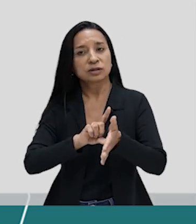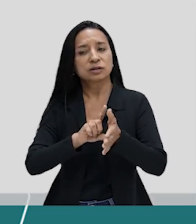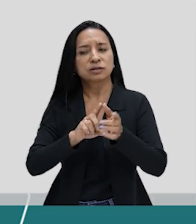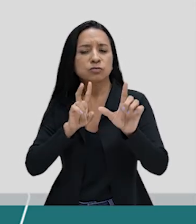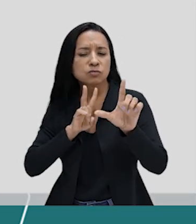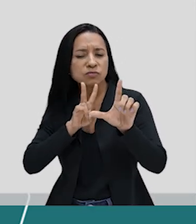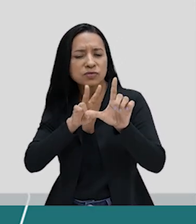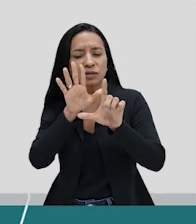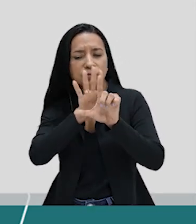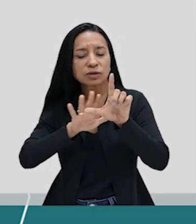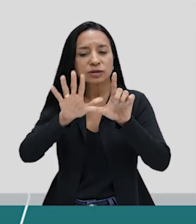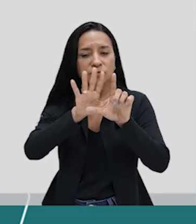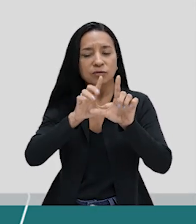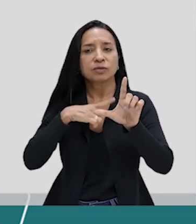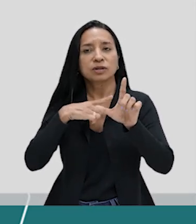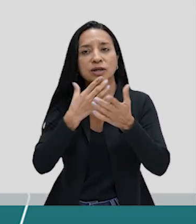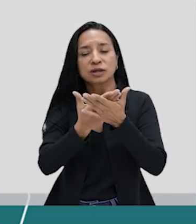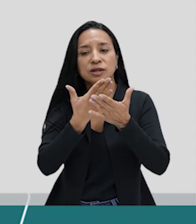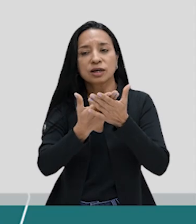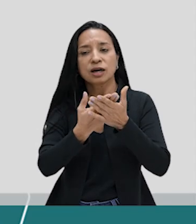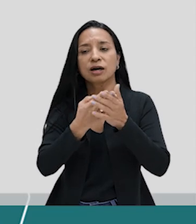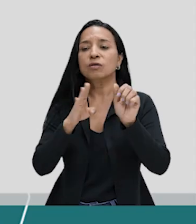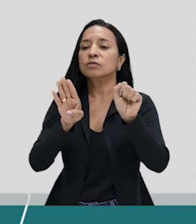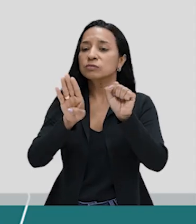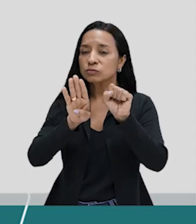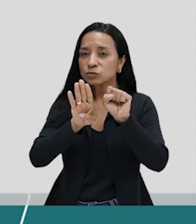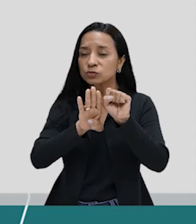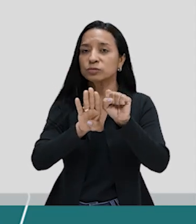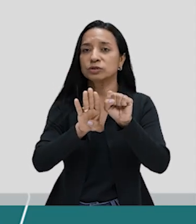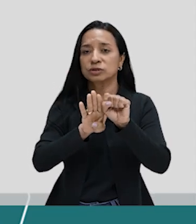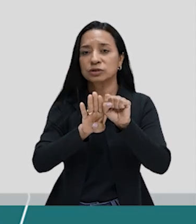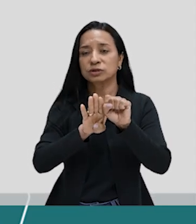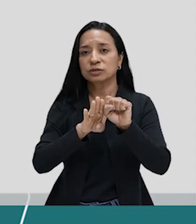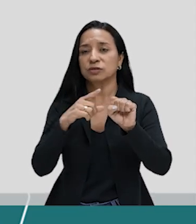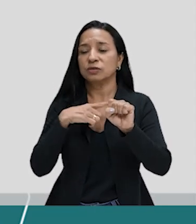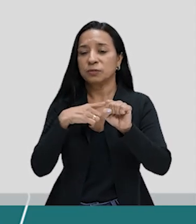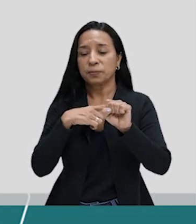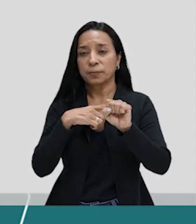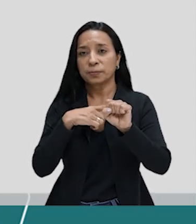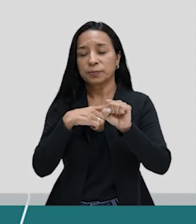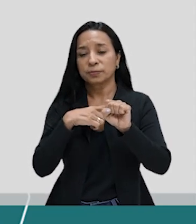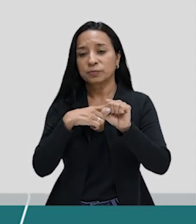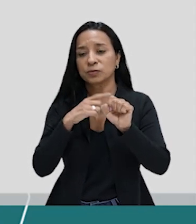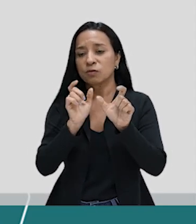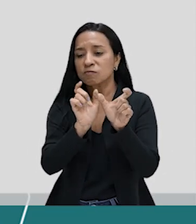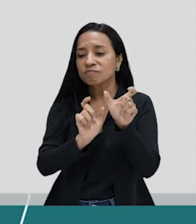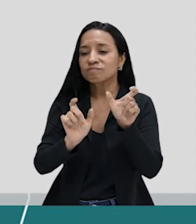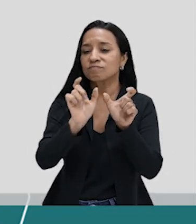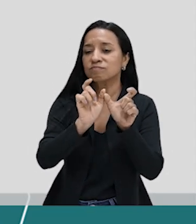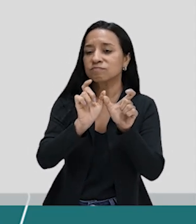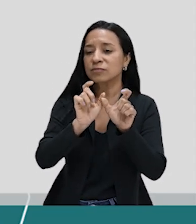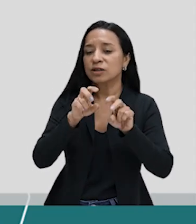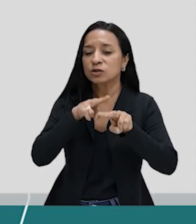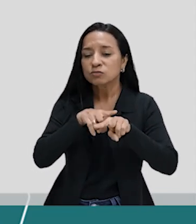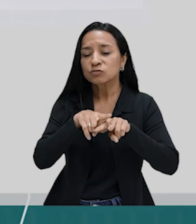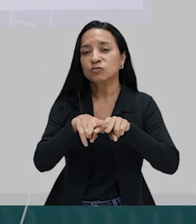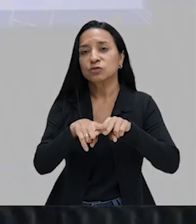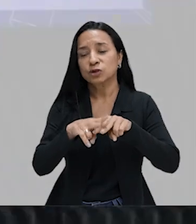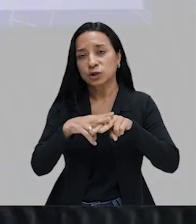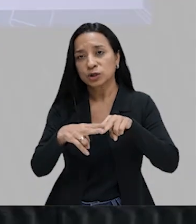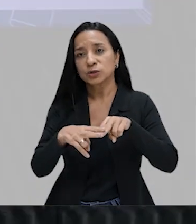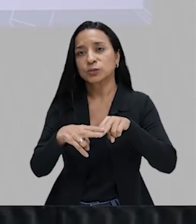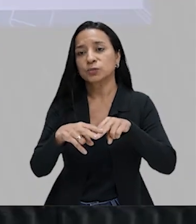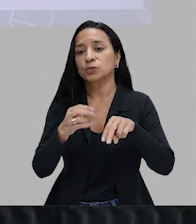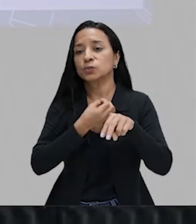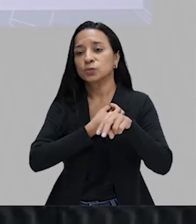aula sobre substantivo, trazendo toda essa perspectiva das flexões, flexão de gênero, flexão de número,